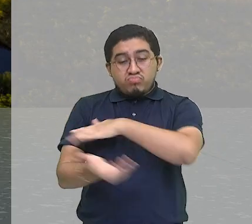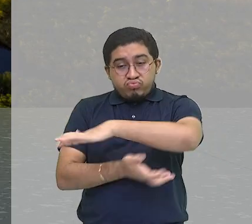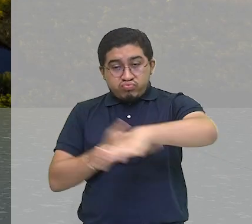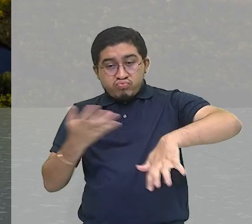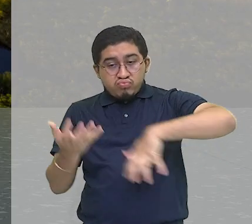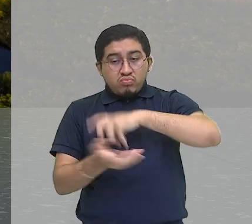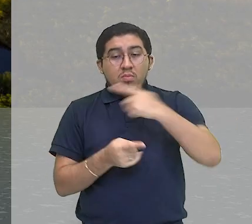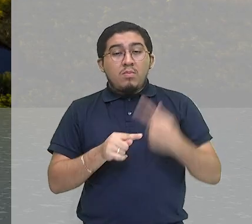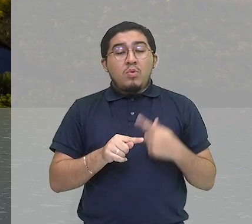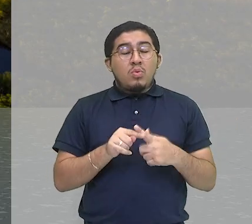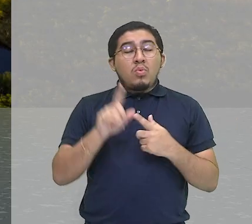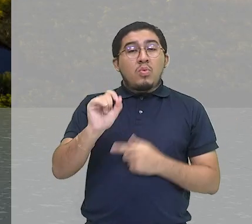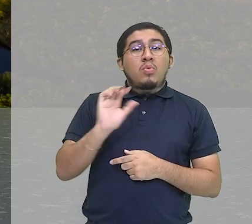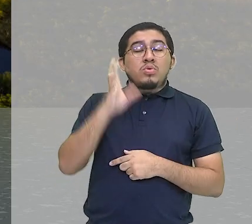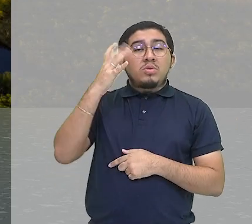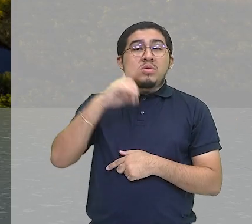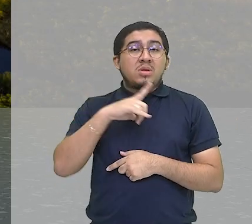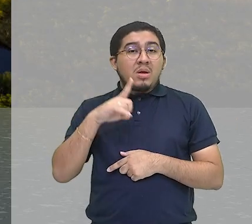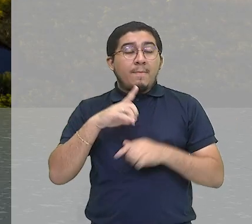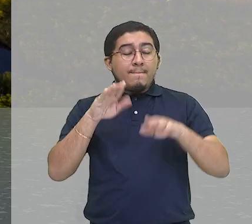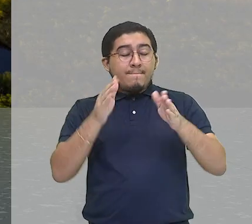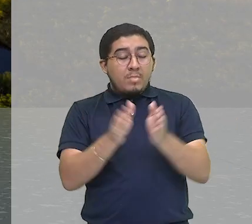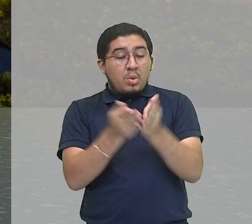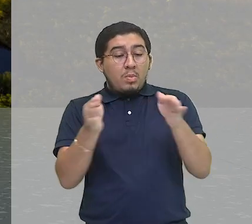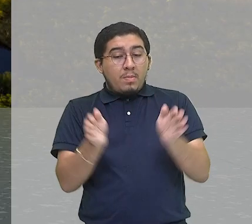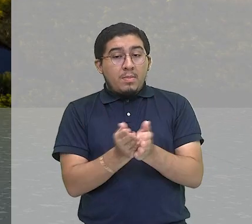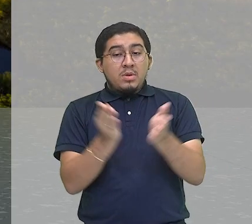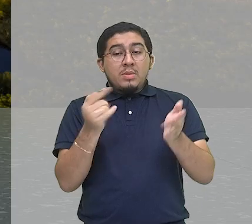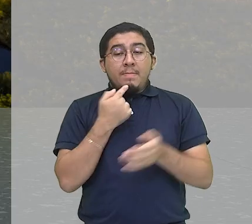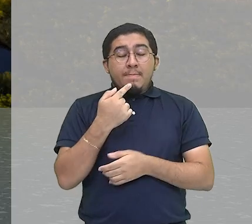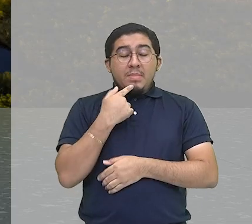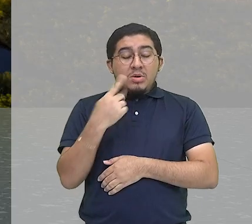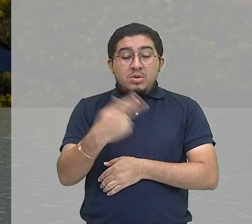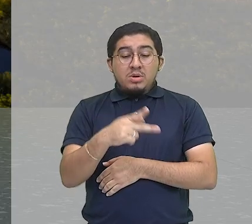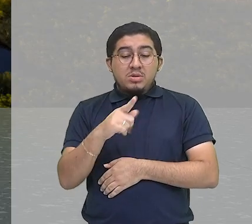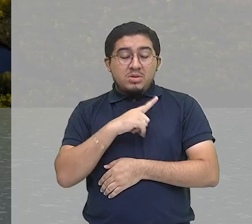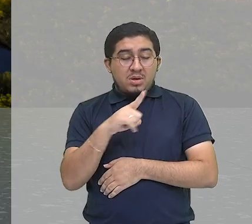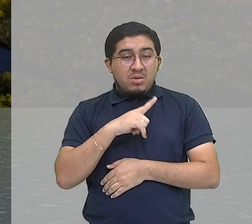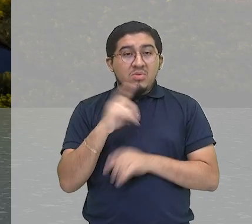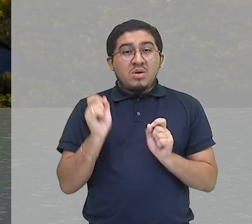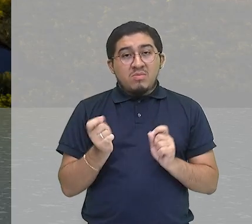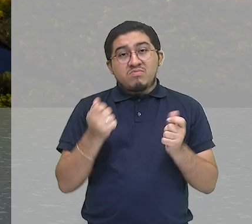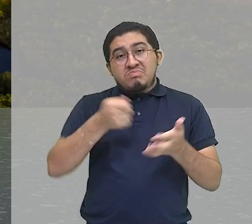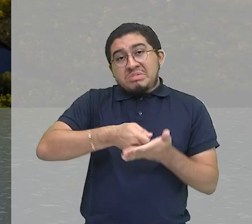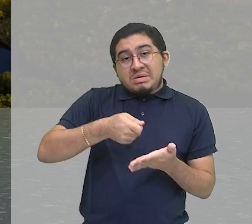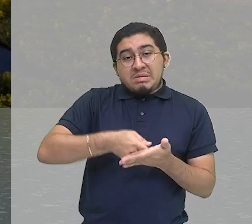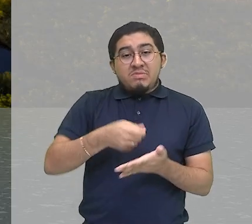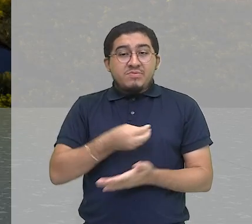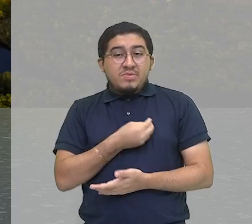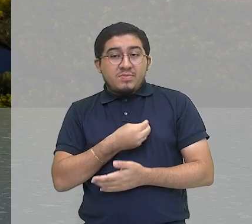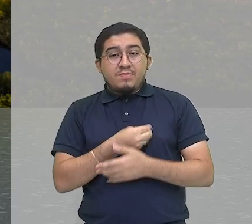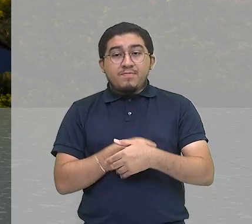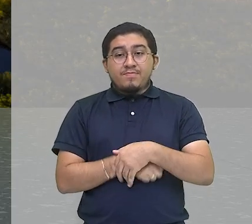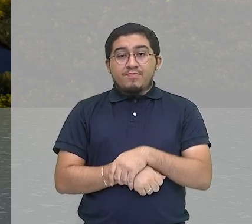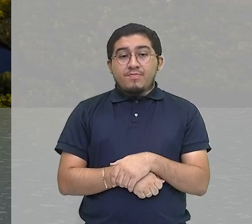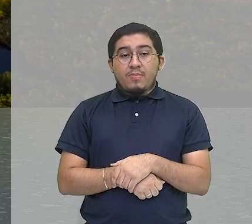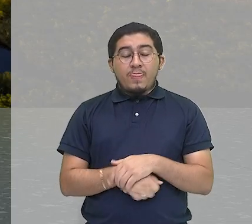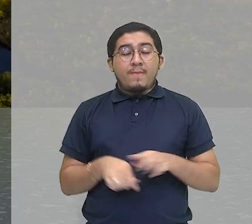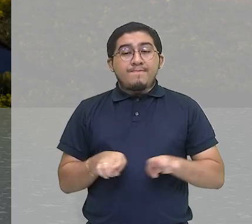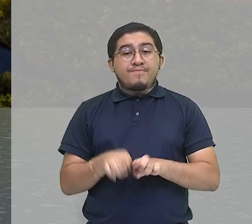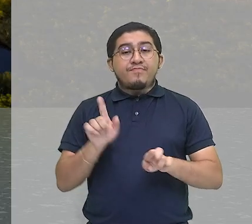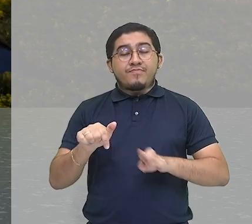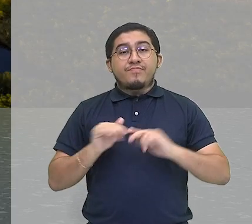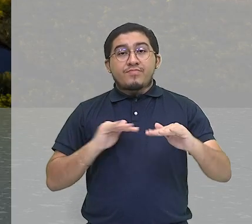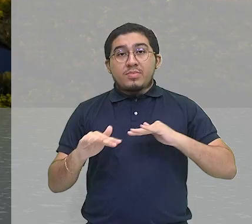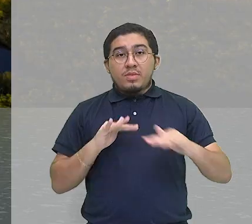da situação de miséria que estavam submetidos. E esses movimentos sociais da